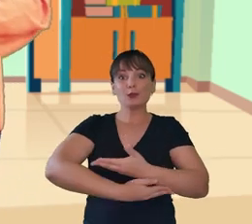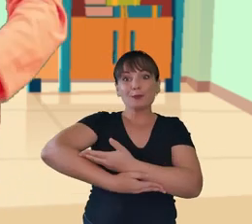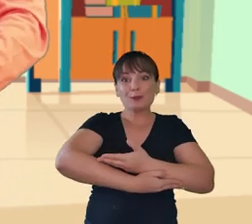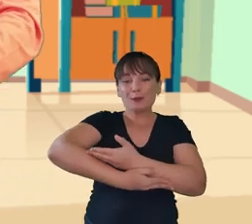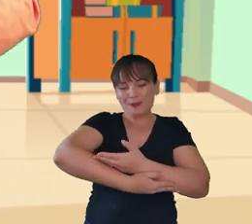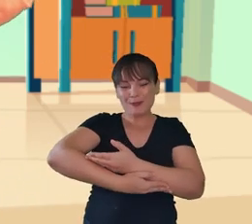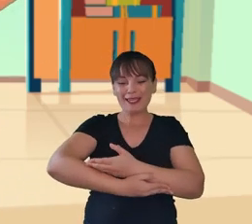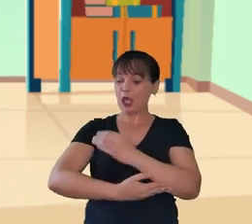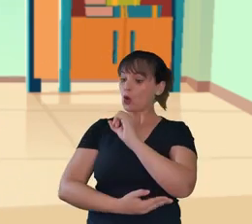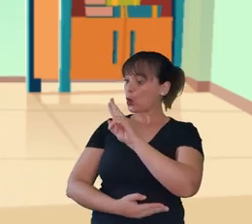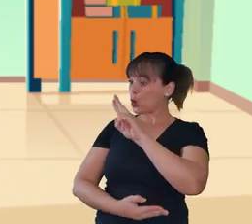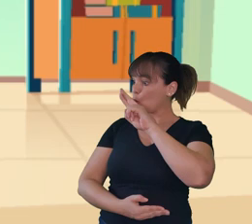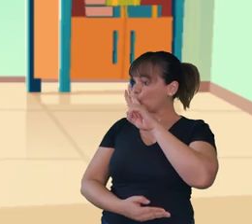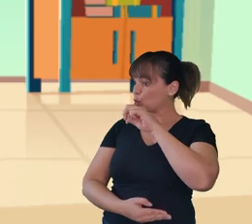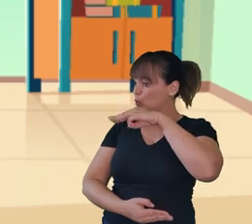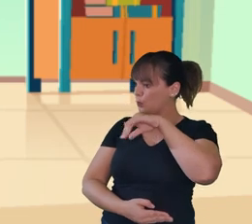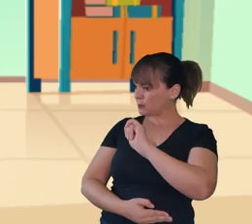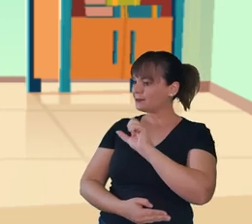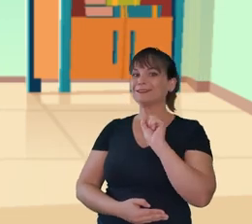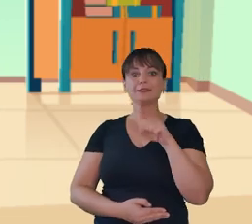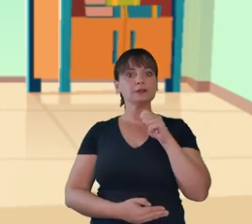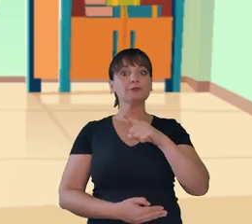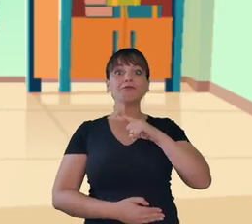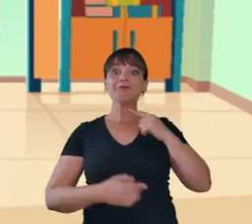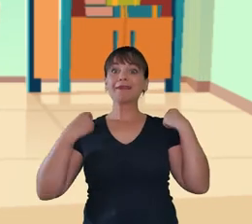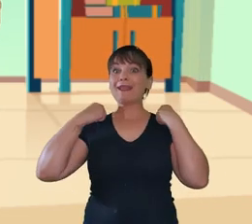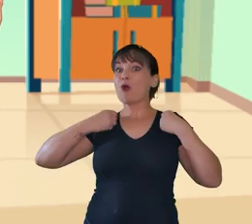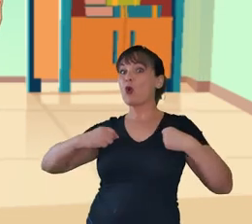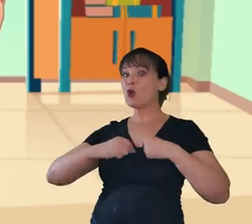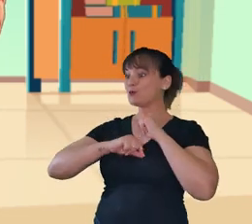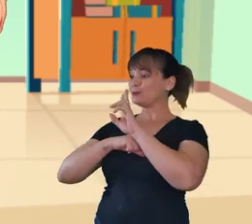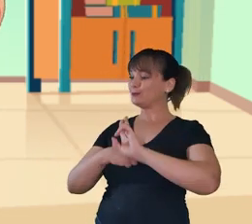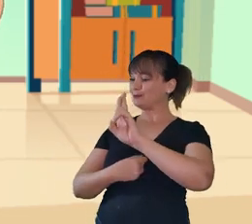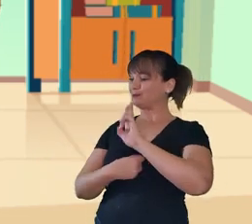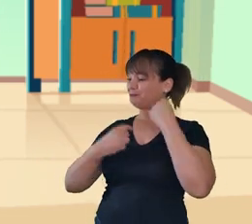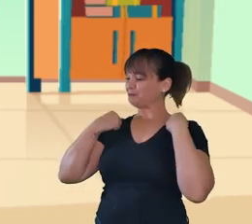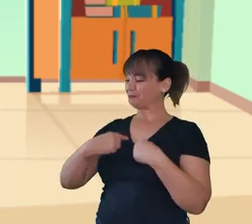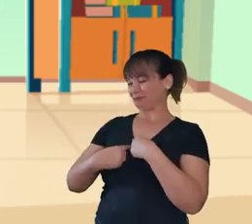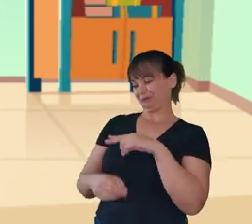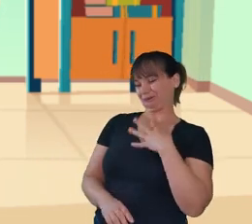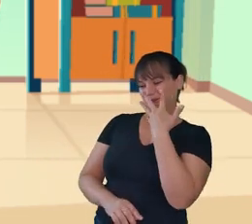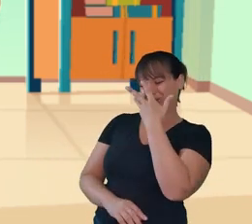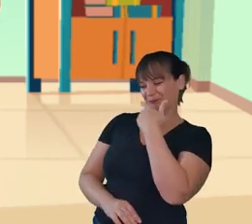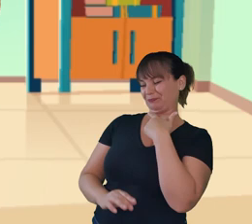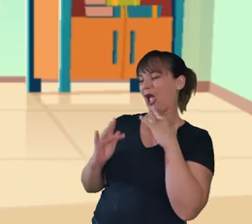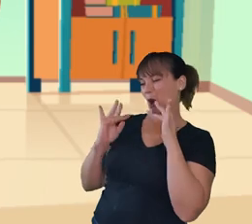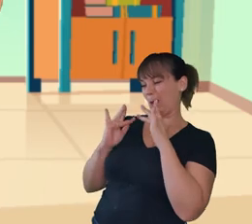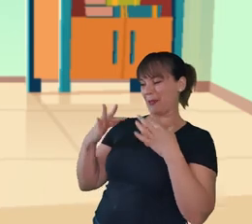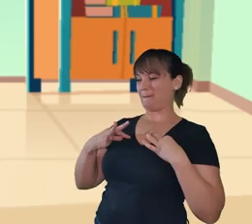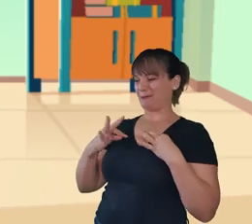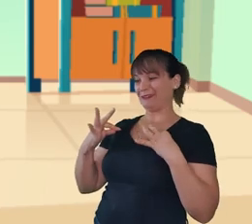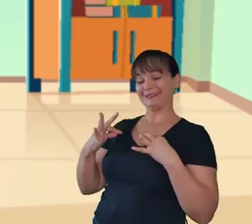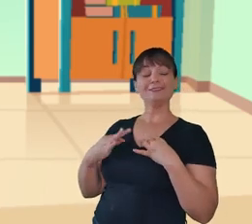curumins? Isso! Que legal! Tem até, ó, tem até um colar. Oh, isso, vou até colocar esse colar aqui, ó. Vai ficar olha. Bonito, hein? Combina com a minha roupa.